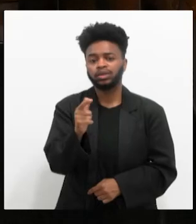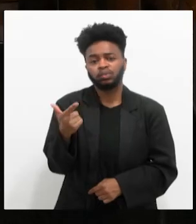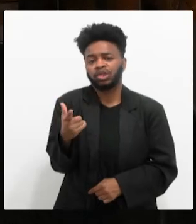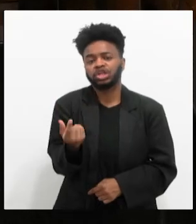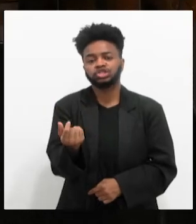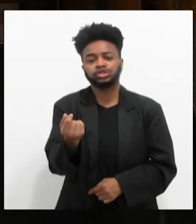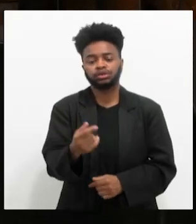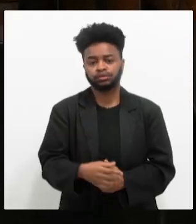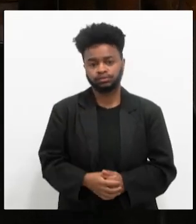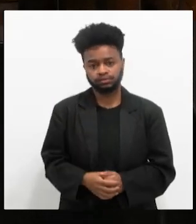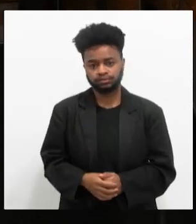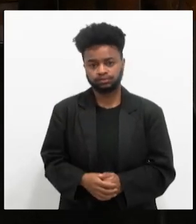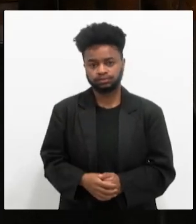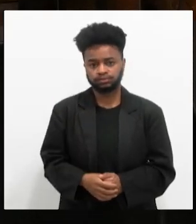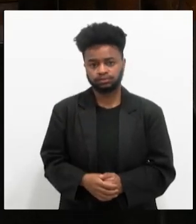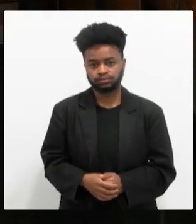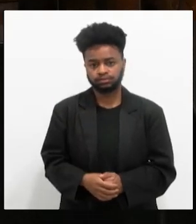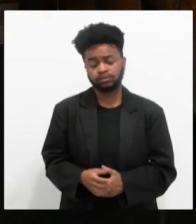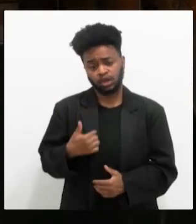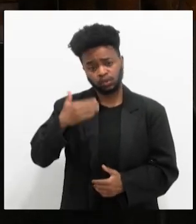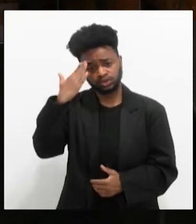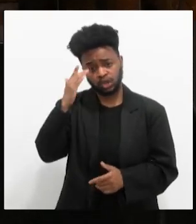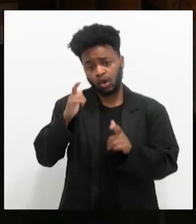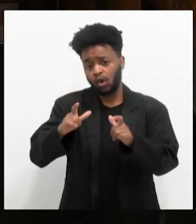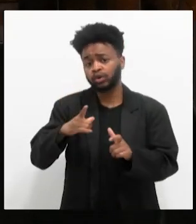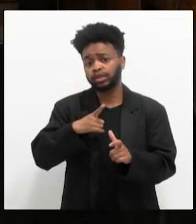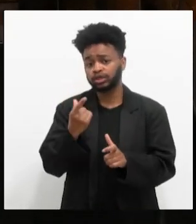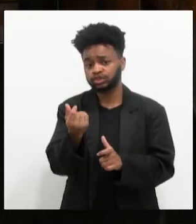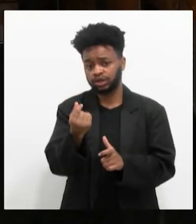dinheiro. Eu sei onde tem o dinheiro,